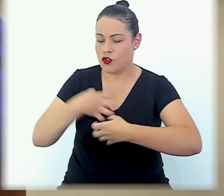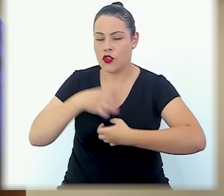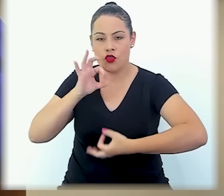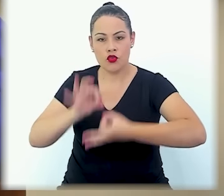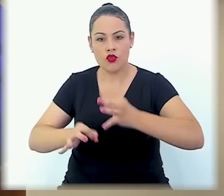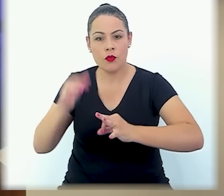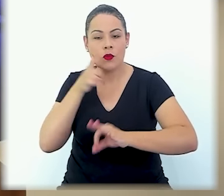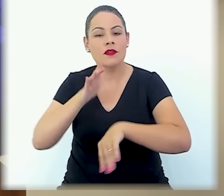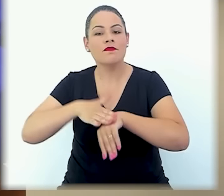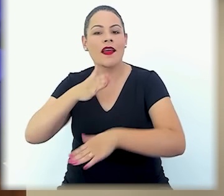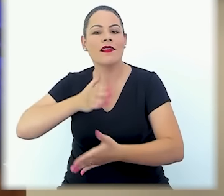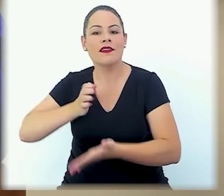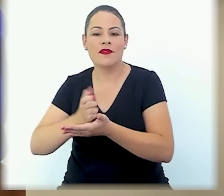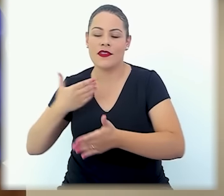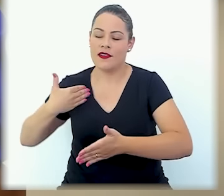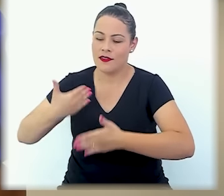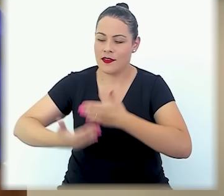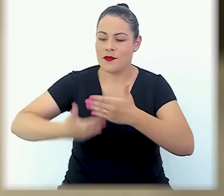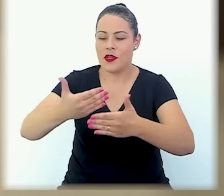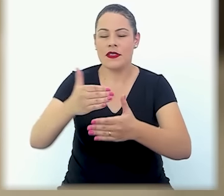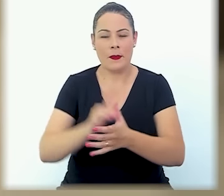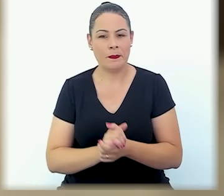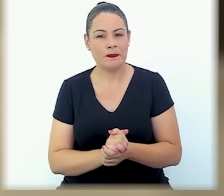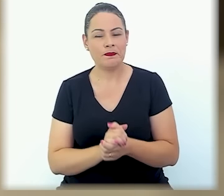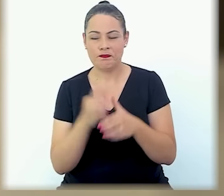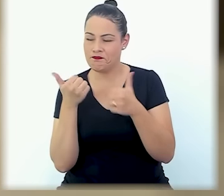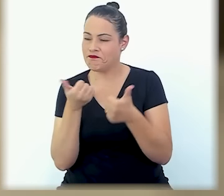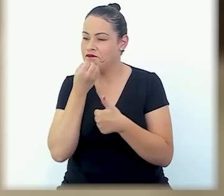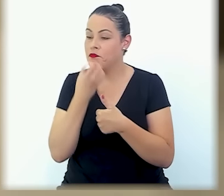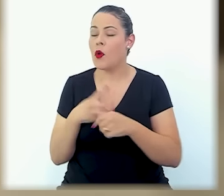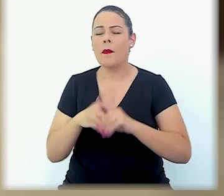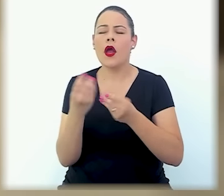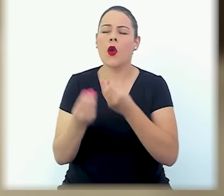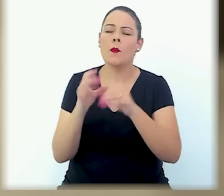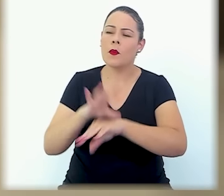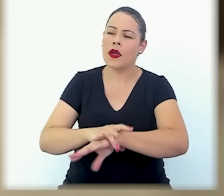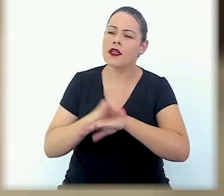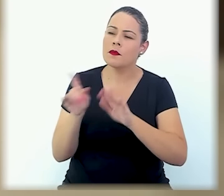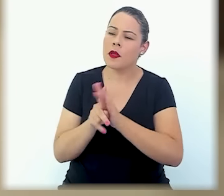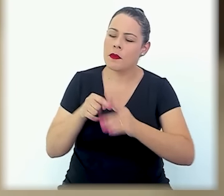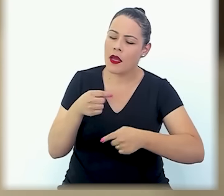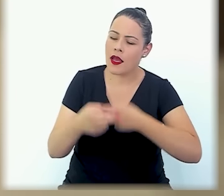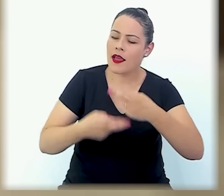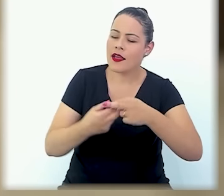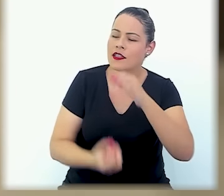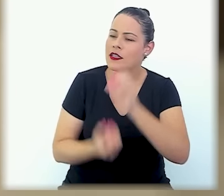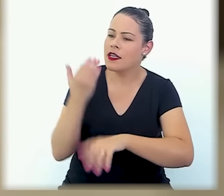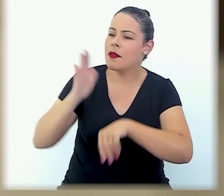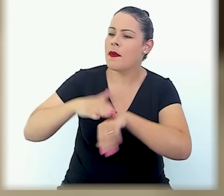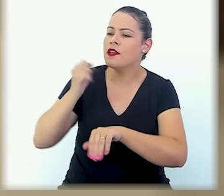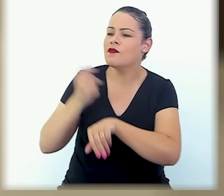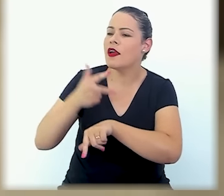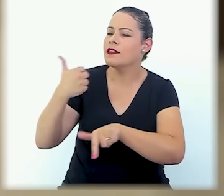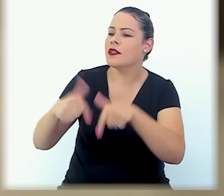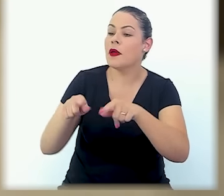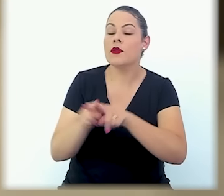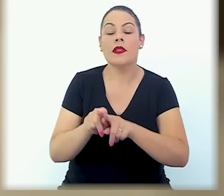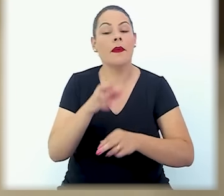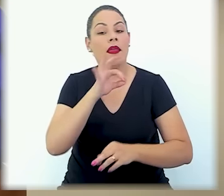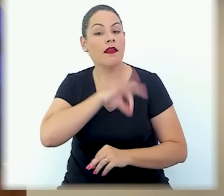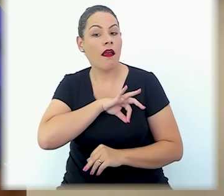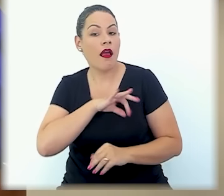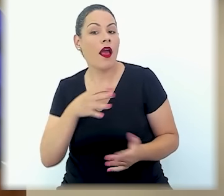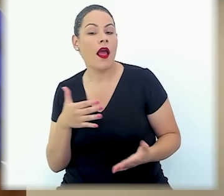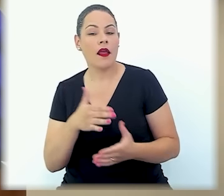material reciclável para ter mais eficiência nesse processo. Bom, Roberto, e como garantir também que a reciclagem gere cada vez mais empregos e renda?